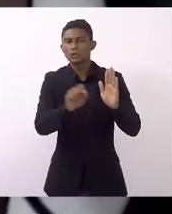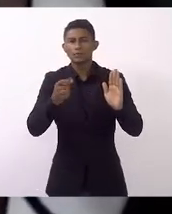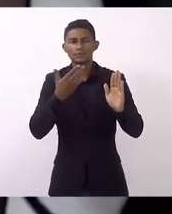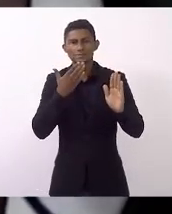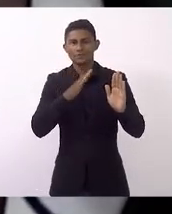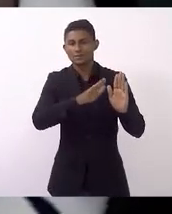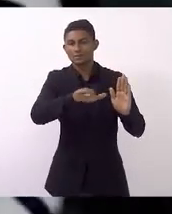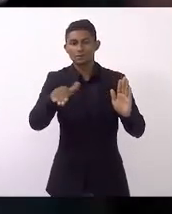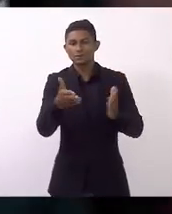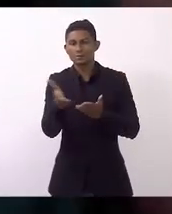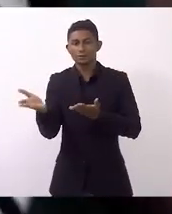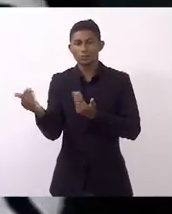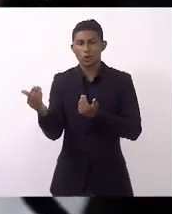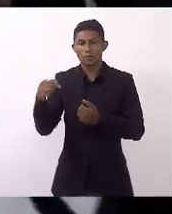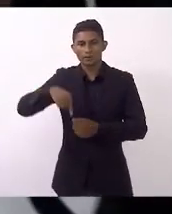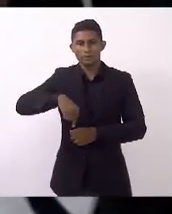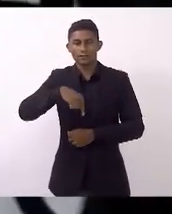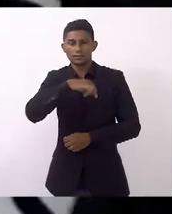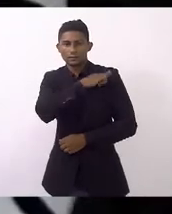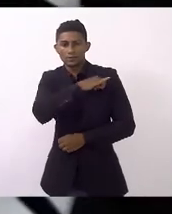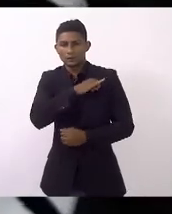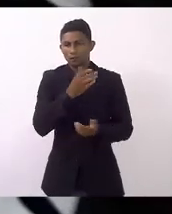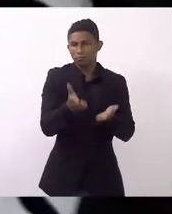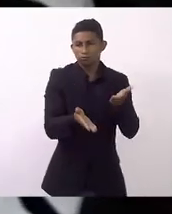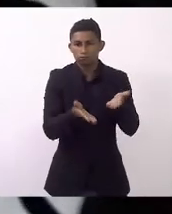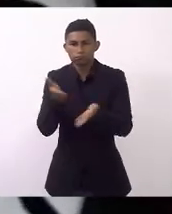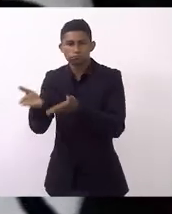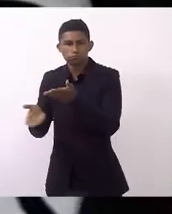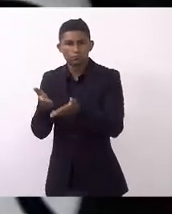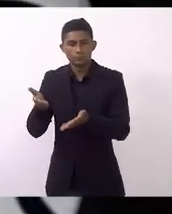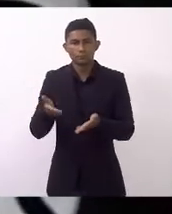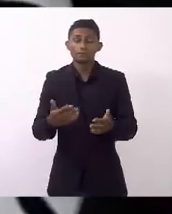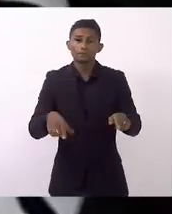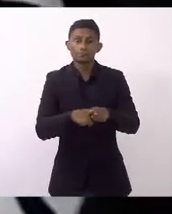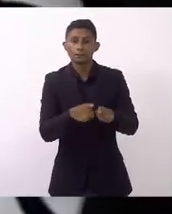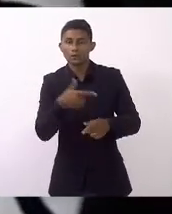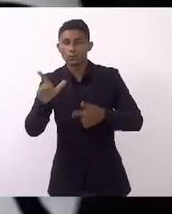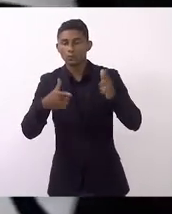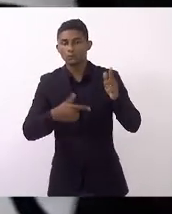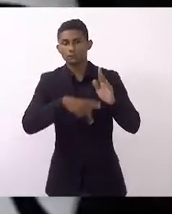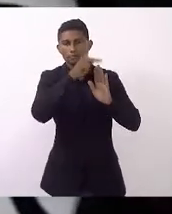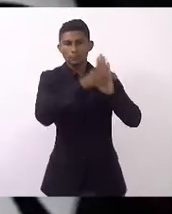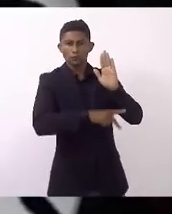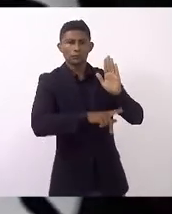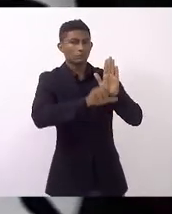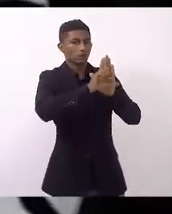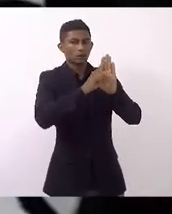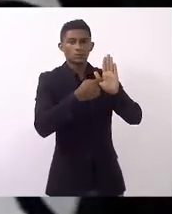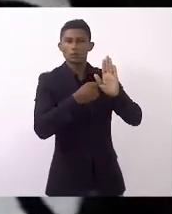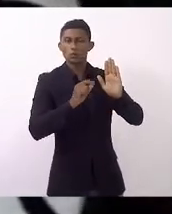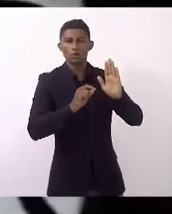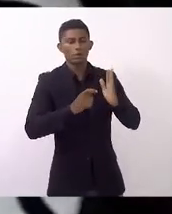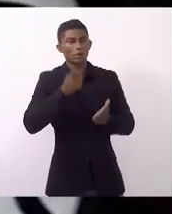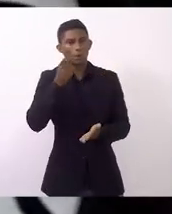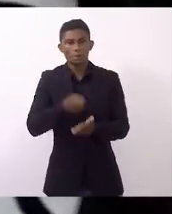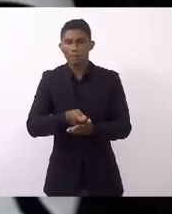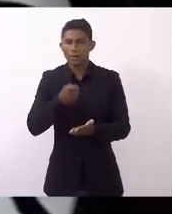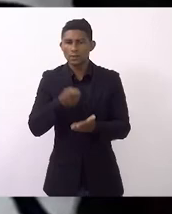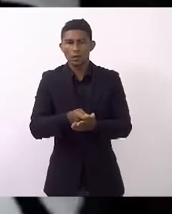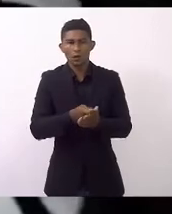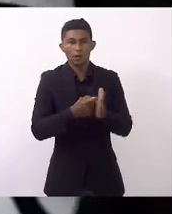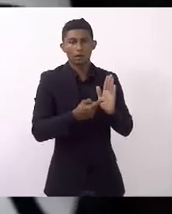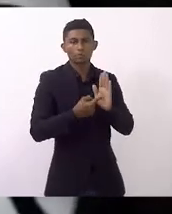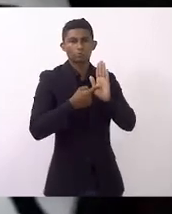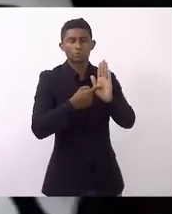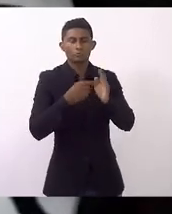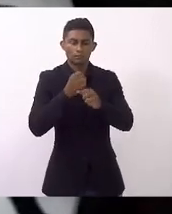e adolescentes no âmbito do Estado do Rio de Janeiro e da outras providências. O presente projeto prevê a obrigatoriedade de apresentação